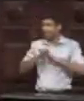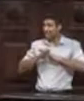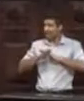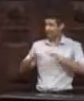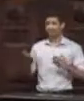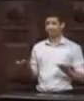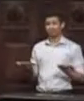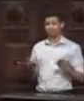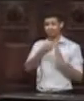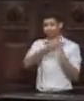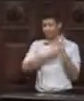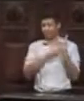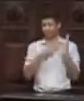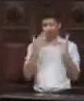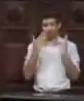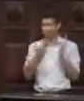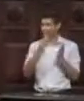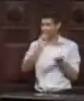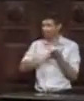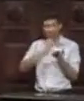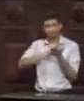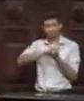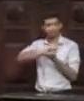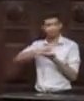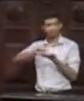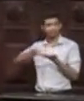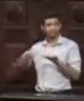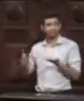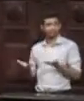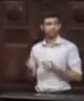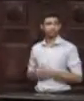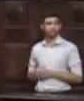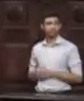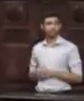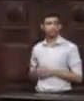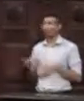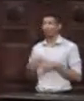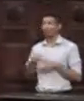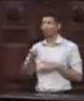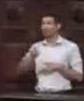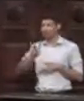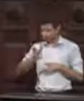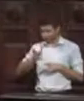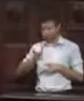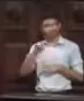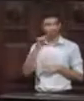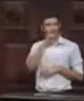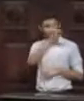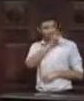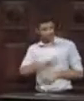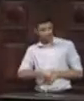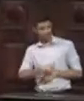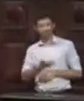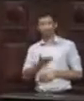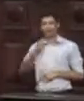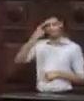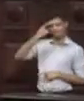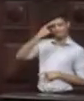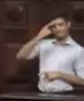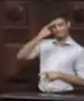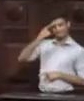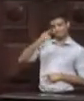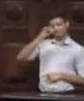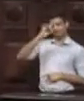daí, a ausência total de transparência, porque vai prevalecer exatamente aquilo que é